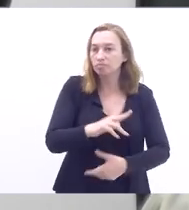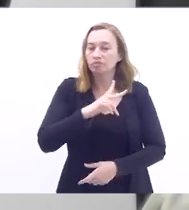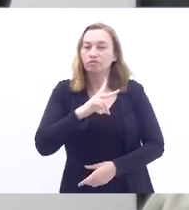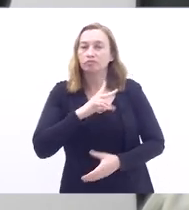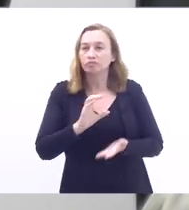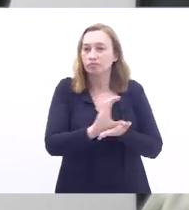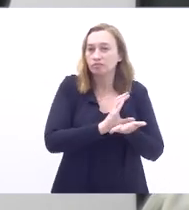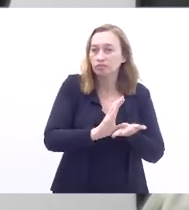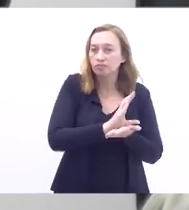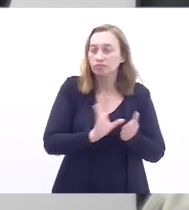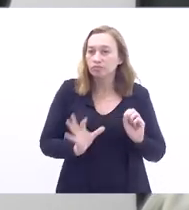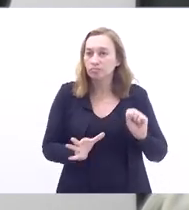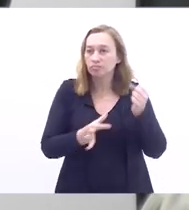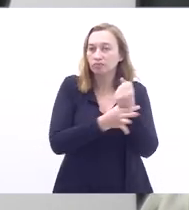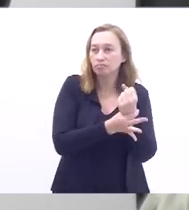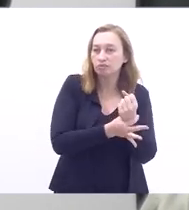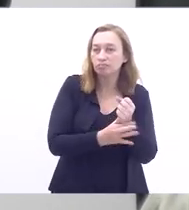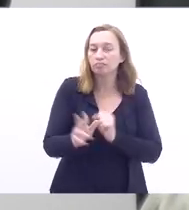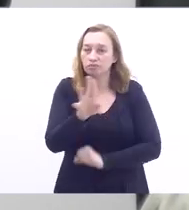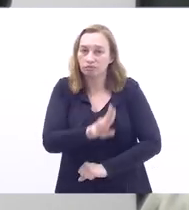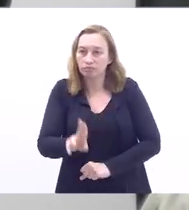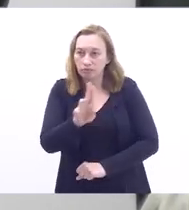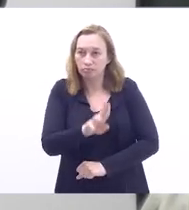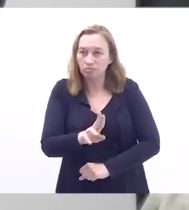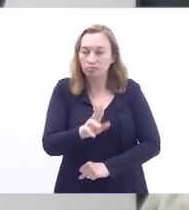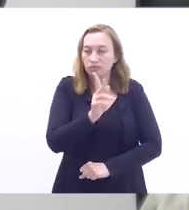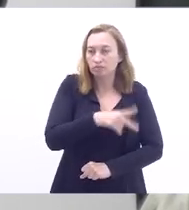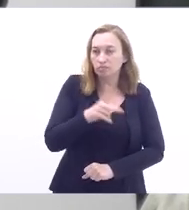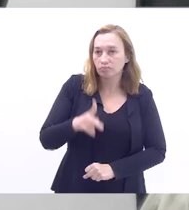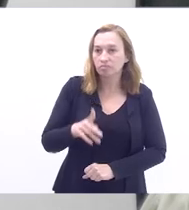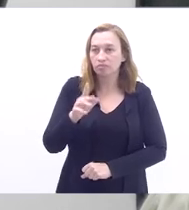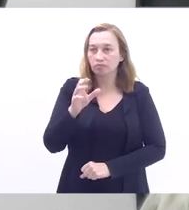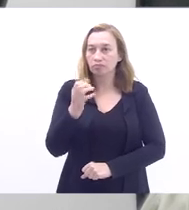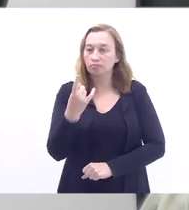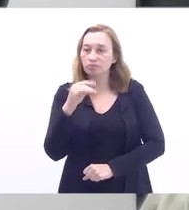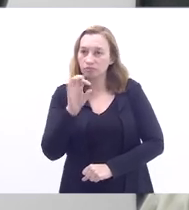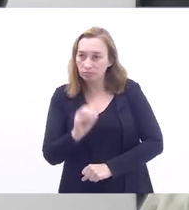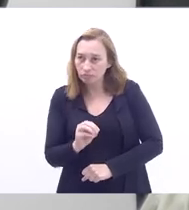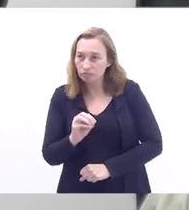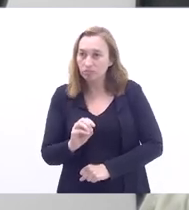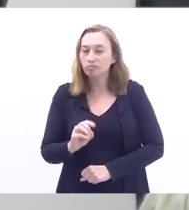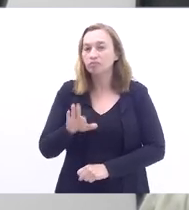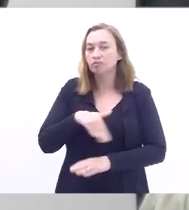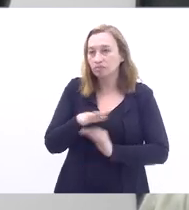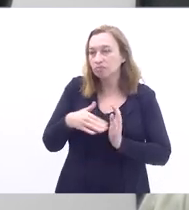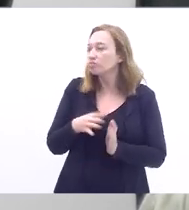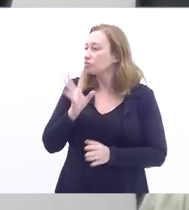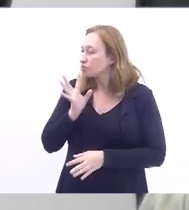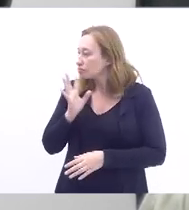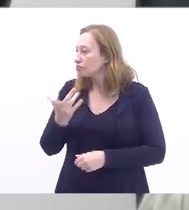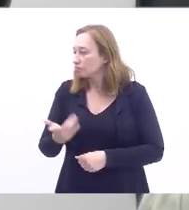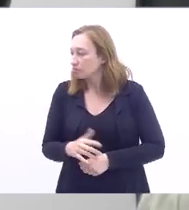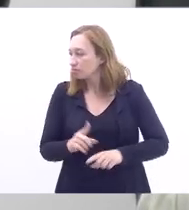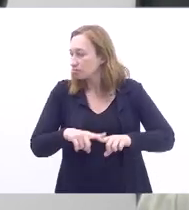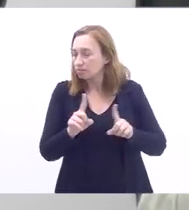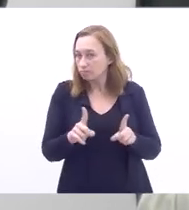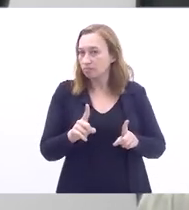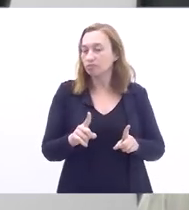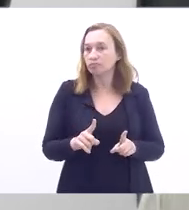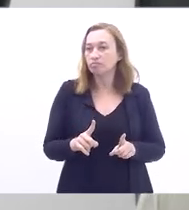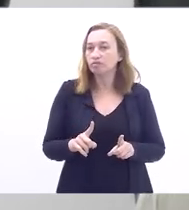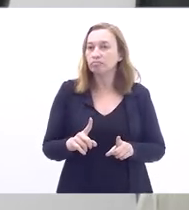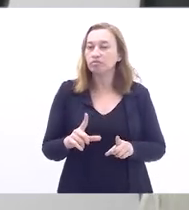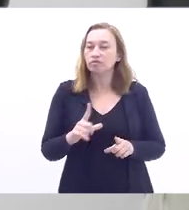próprio conselho devias segurança a nossa universidade Professor Kanashiro precisa ser conselho e todo mundo conheço ele mas para além